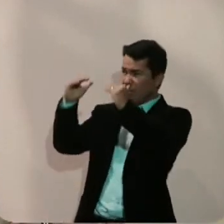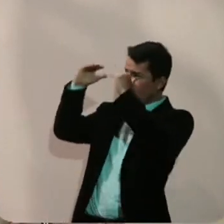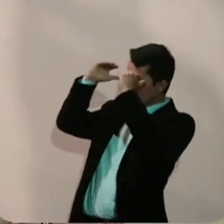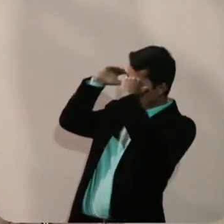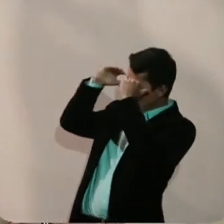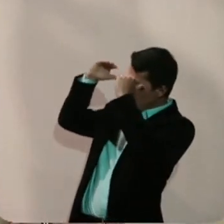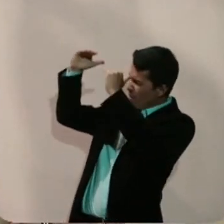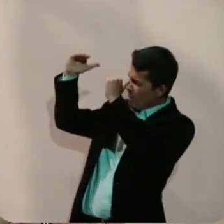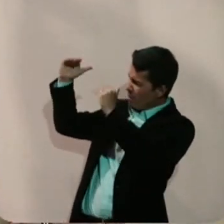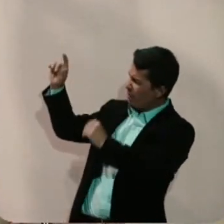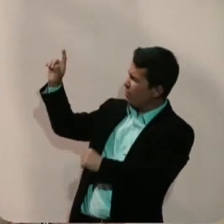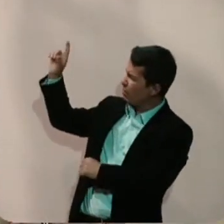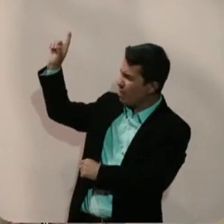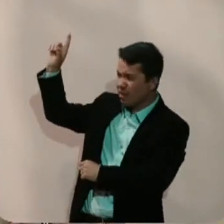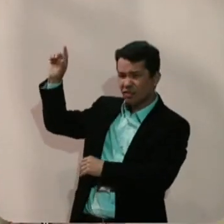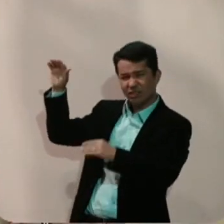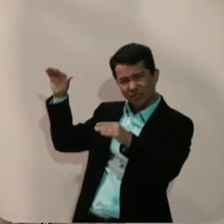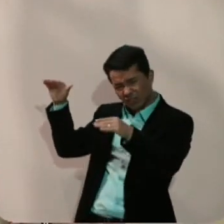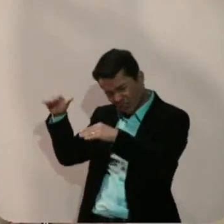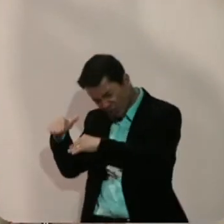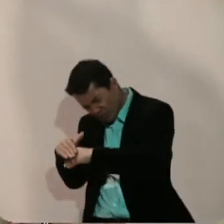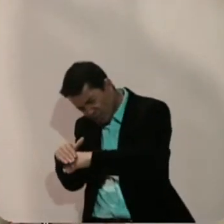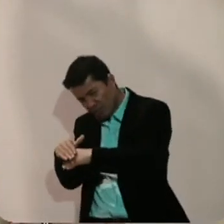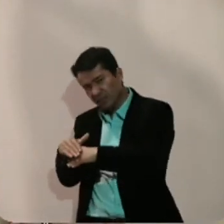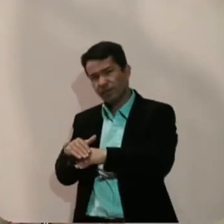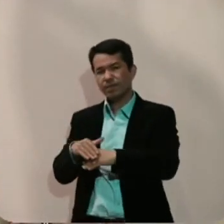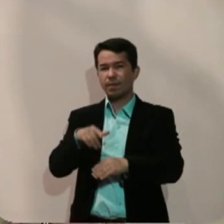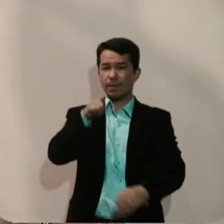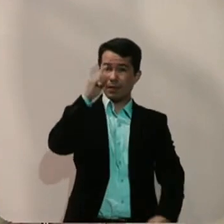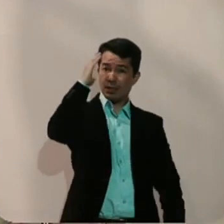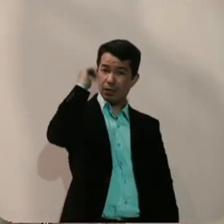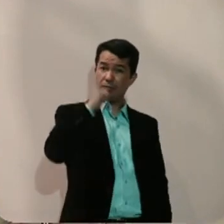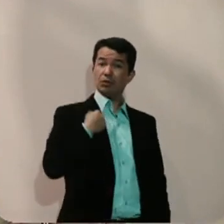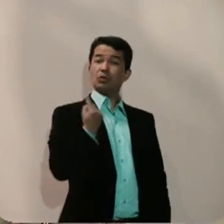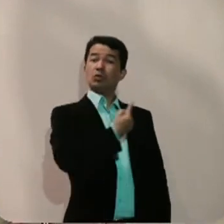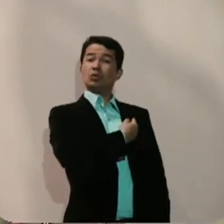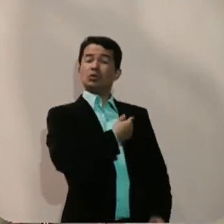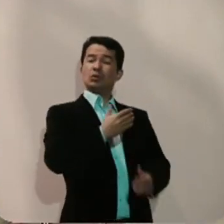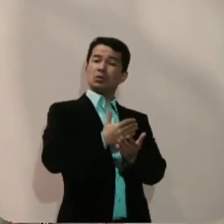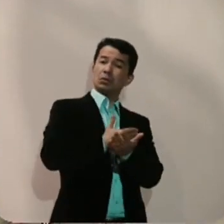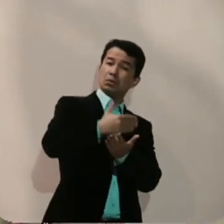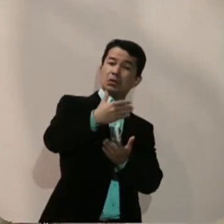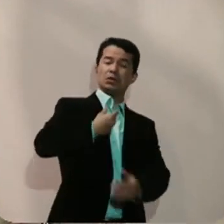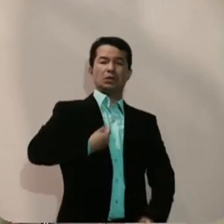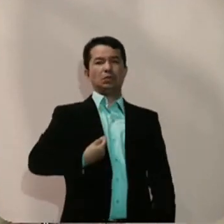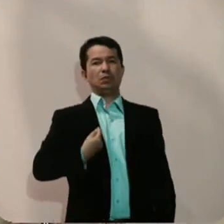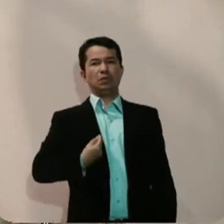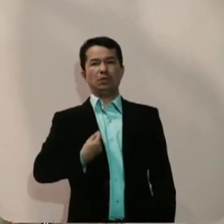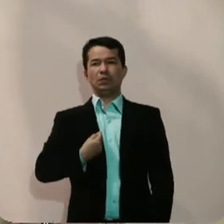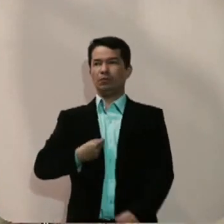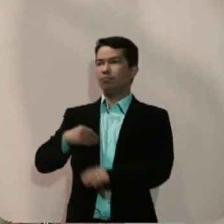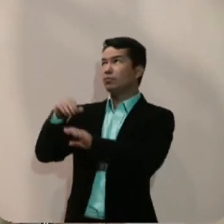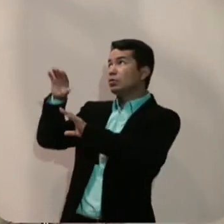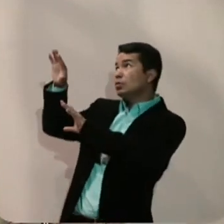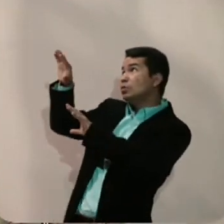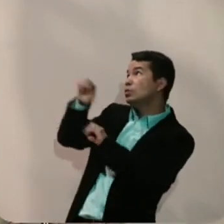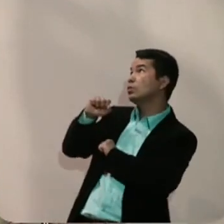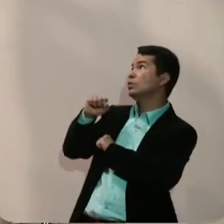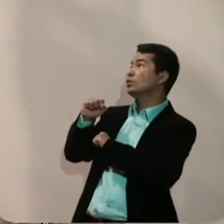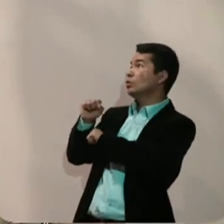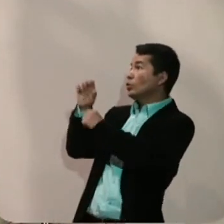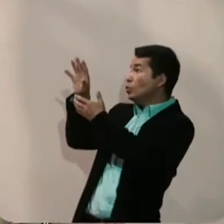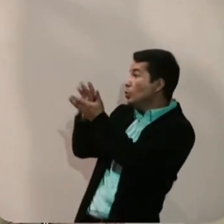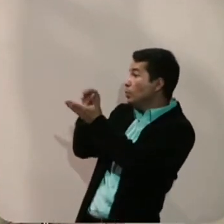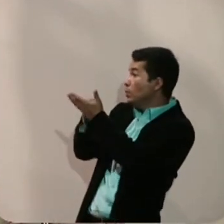sabe, quando a gente começa a viver do jeito de Deus, pela graça de Deus e no poder